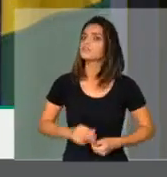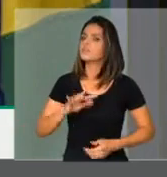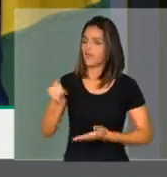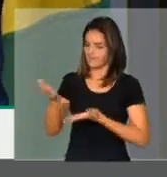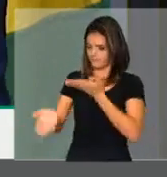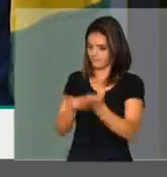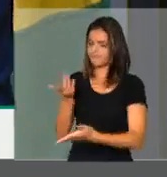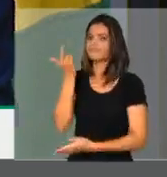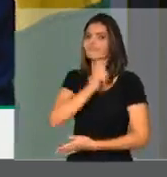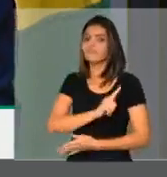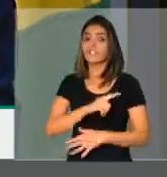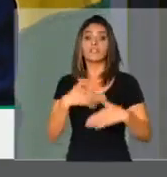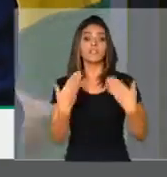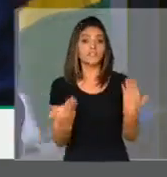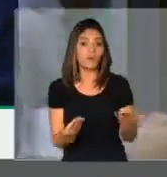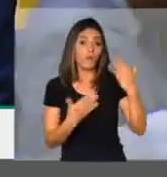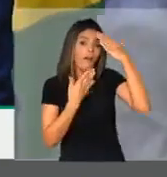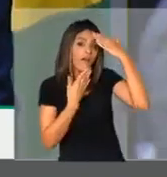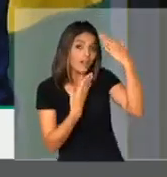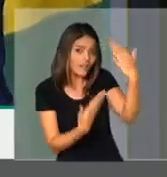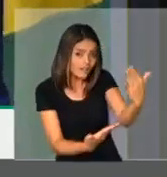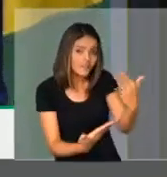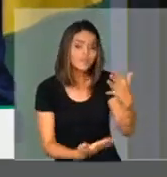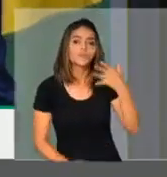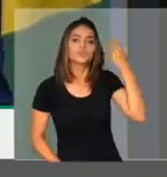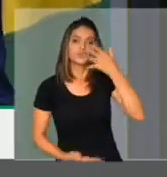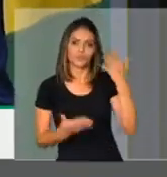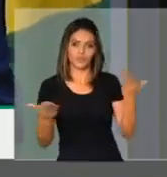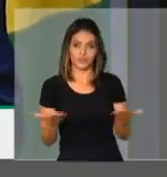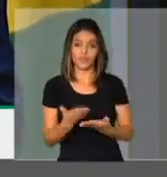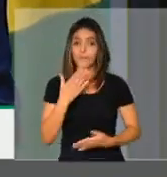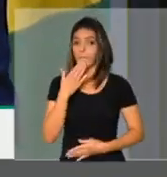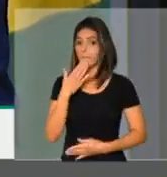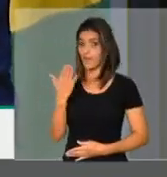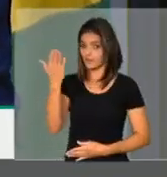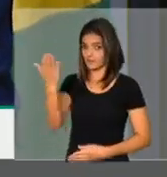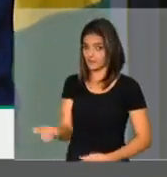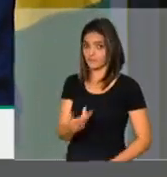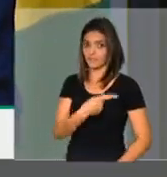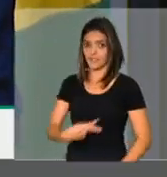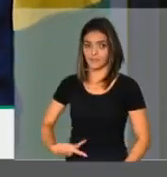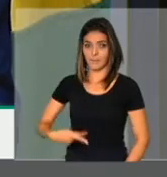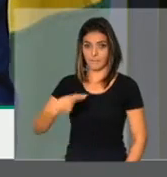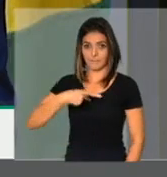realmente essa oportunidade e pedimos também à presidência que esse